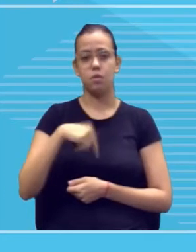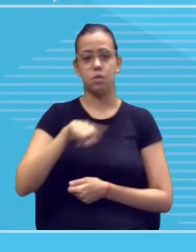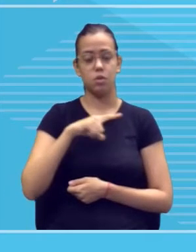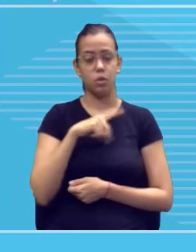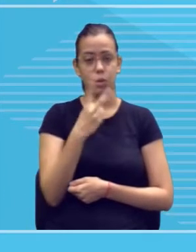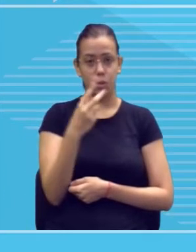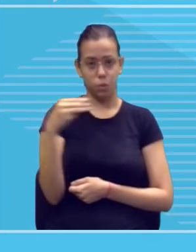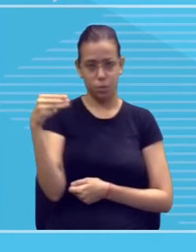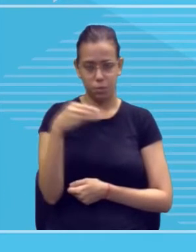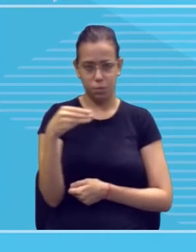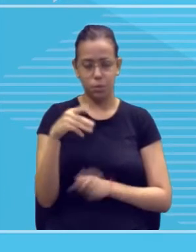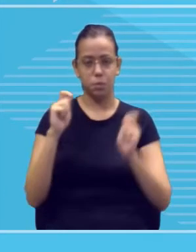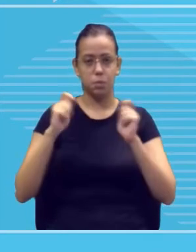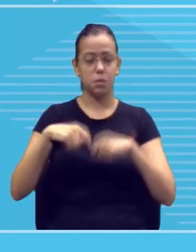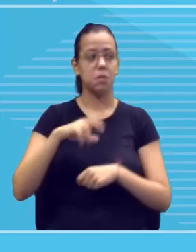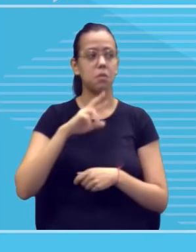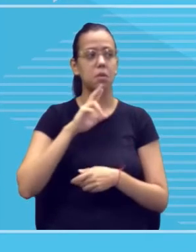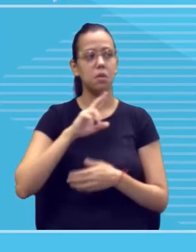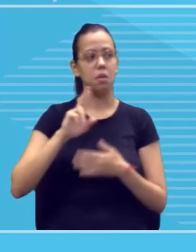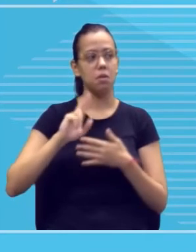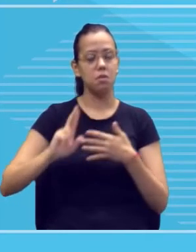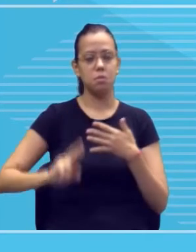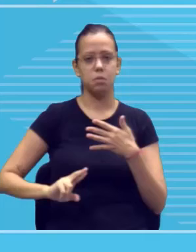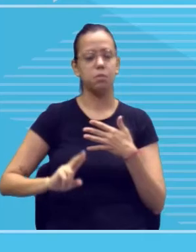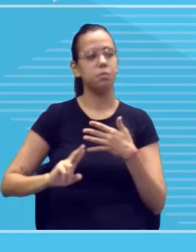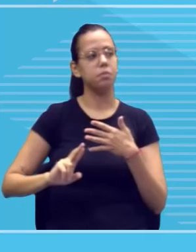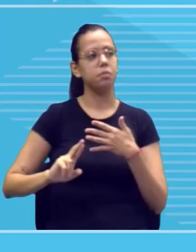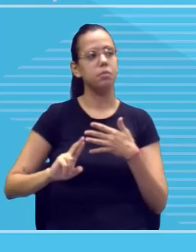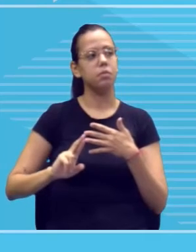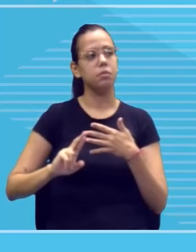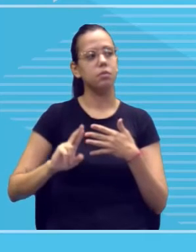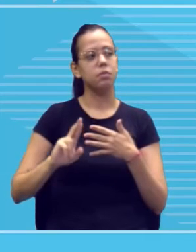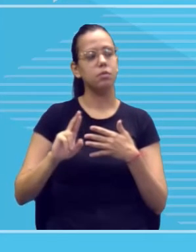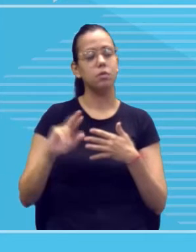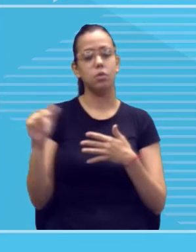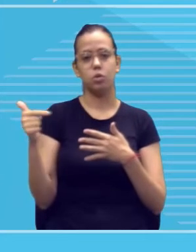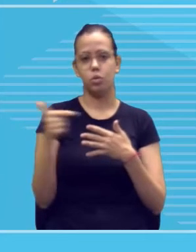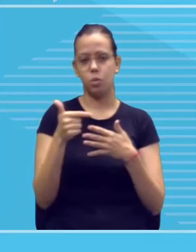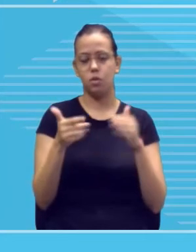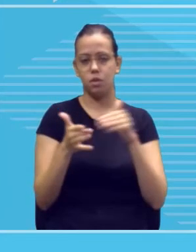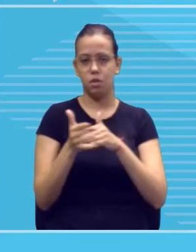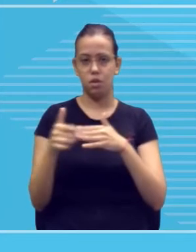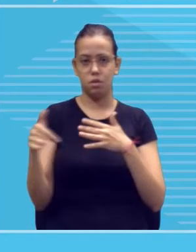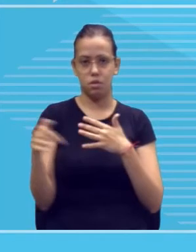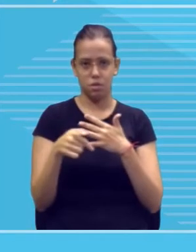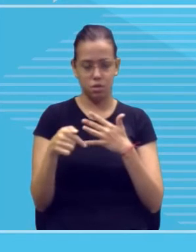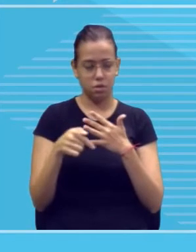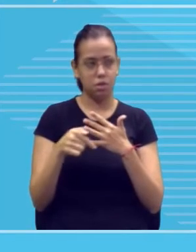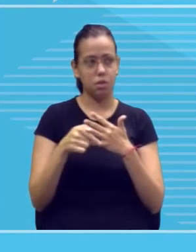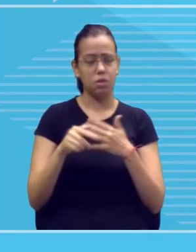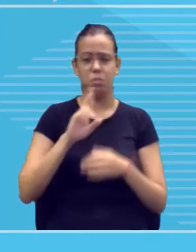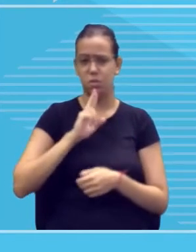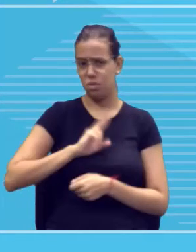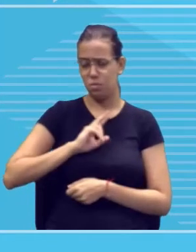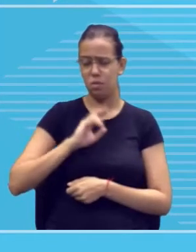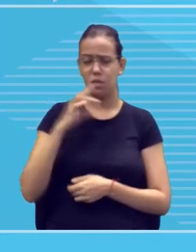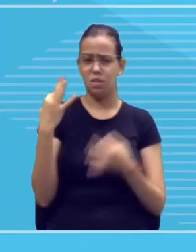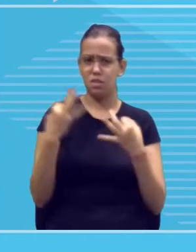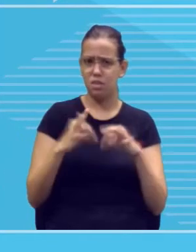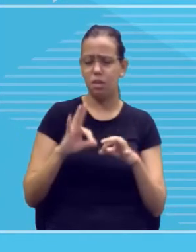dois minutos para responder dois três quatro cinco seis e sete aponta para mim a correto